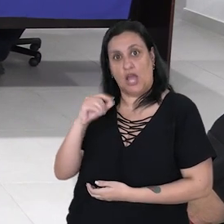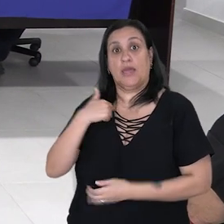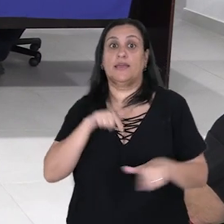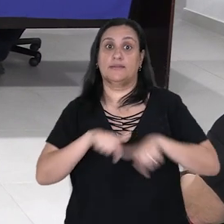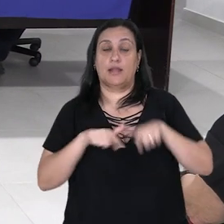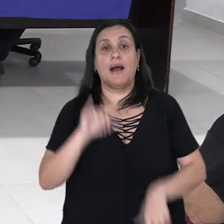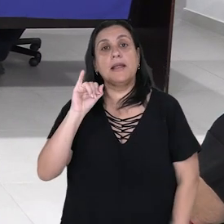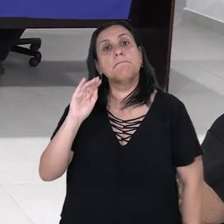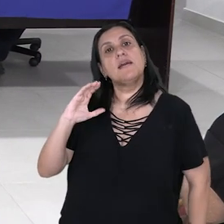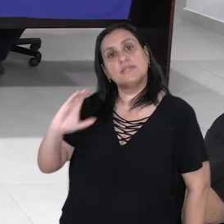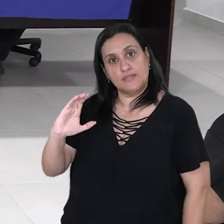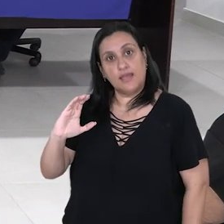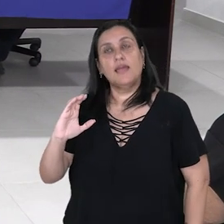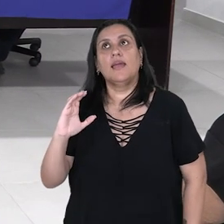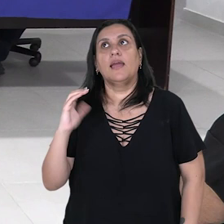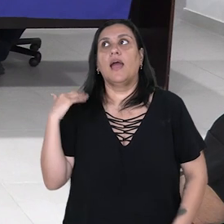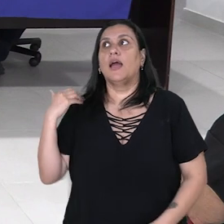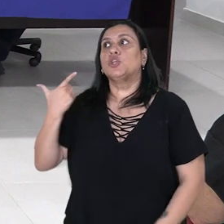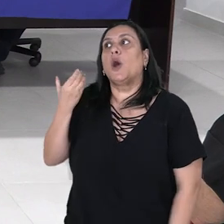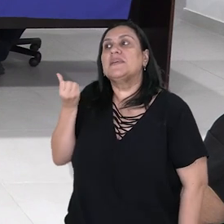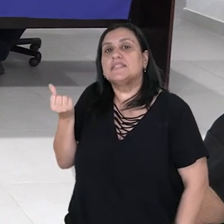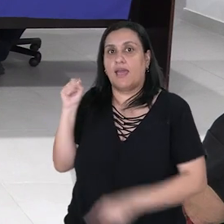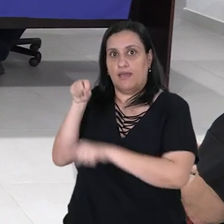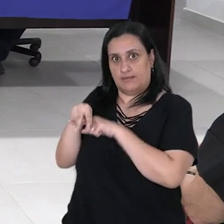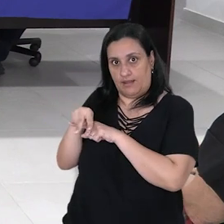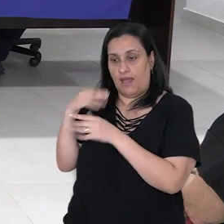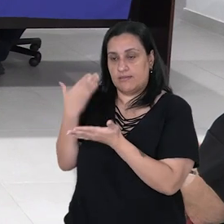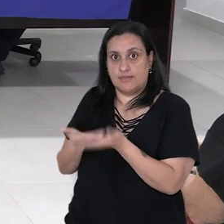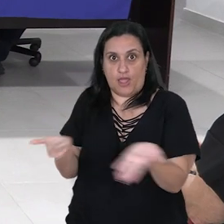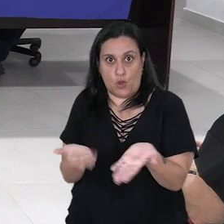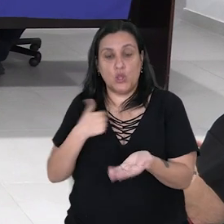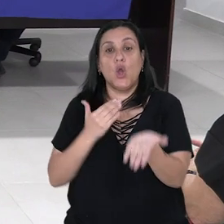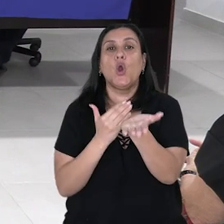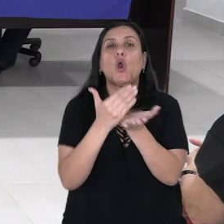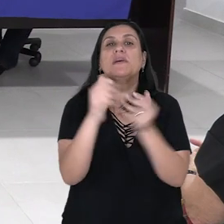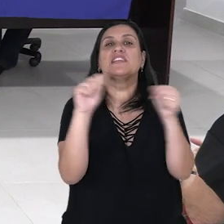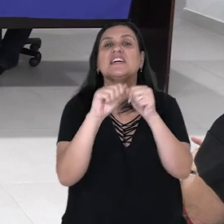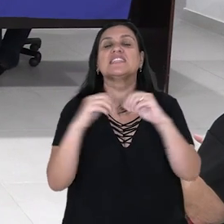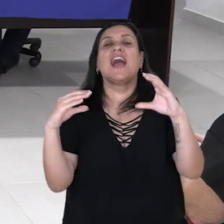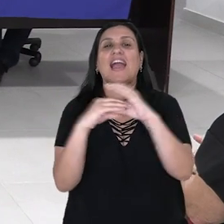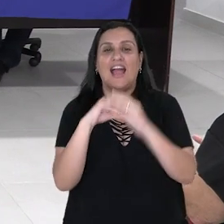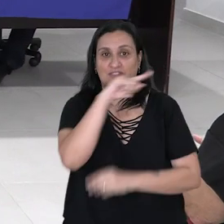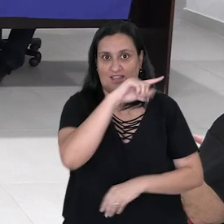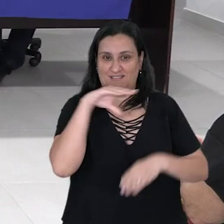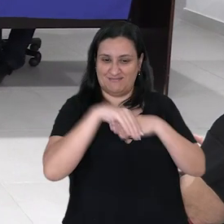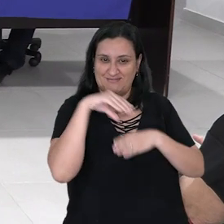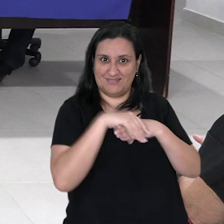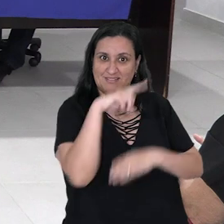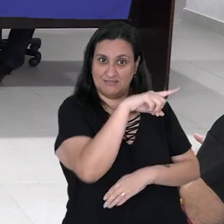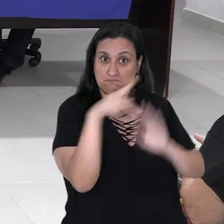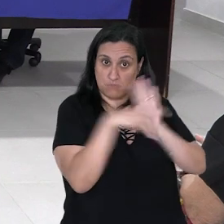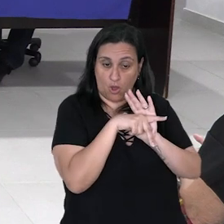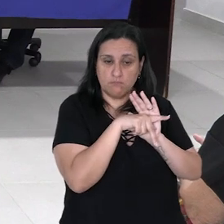no Instituto Benjamin Constant desde 2006. Comecei na gráfica da instituição.